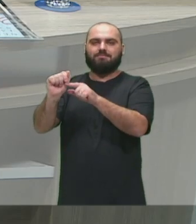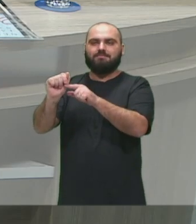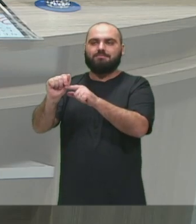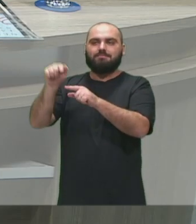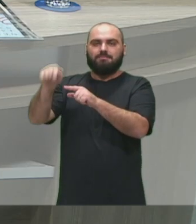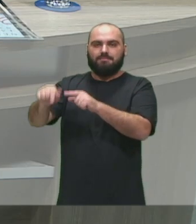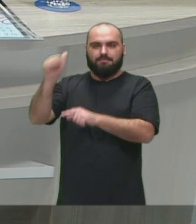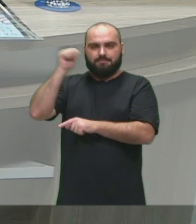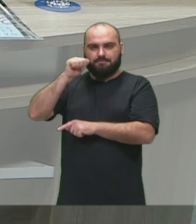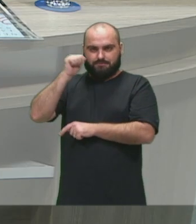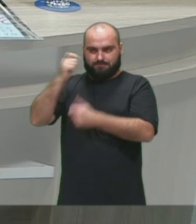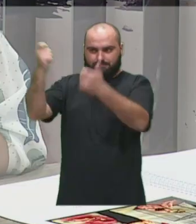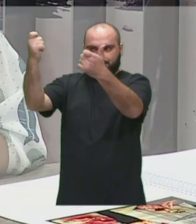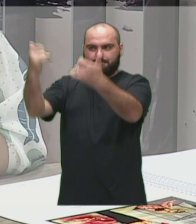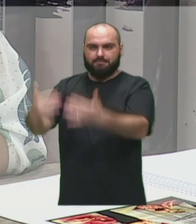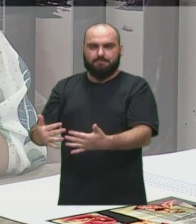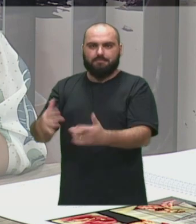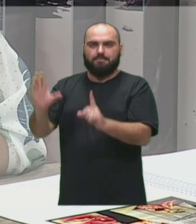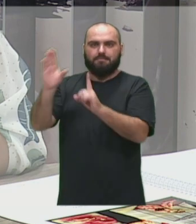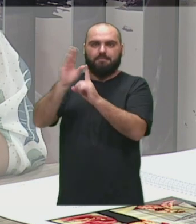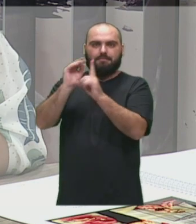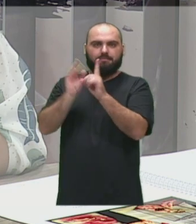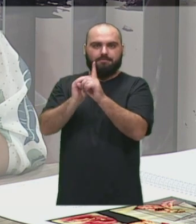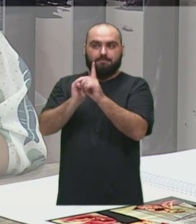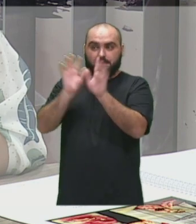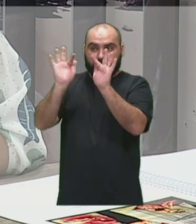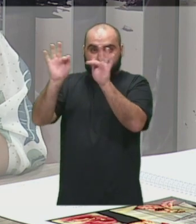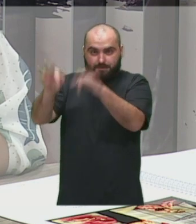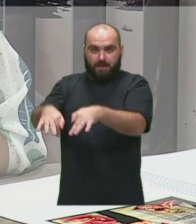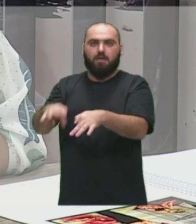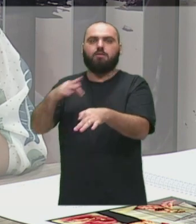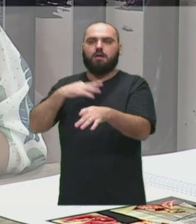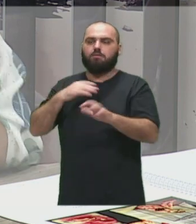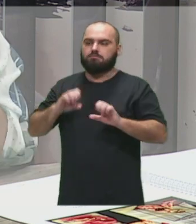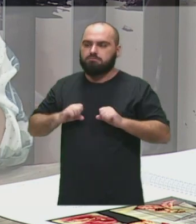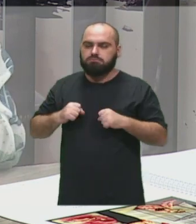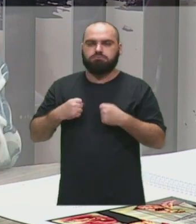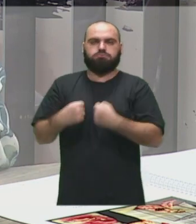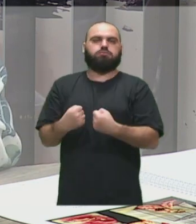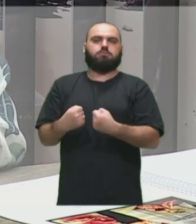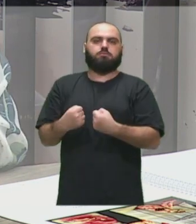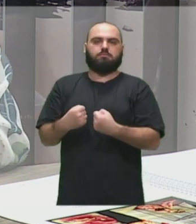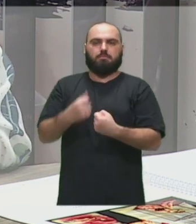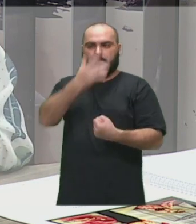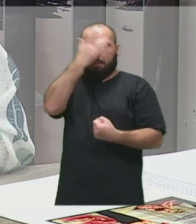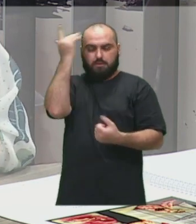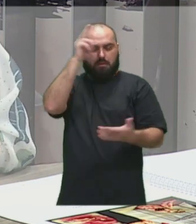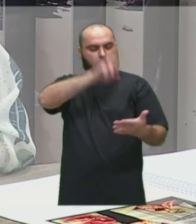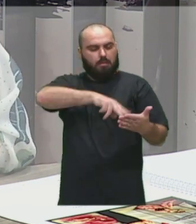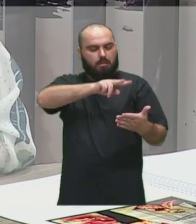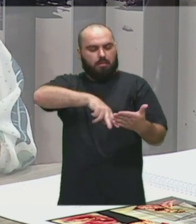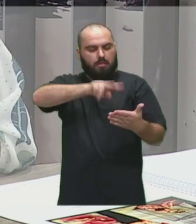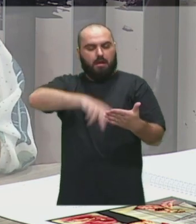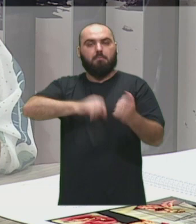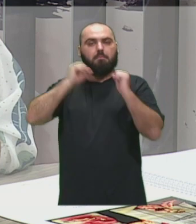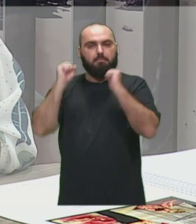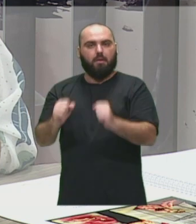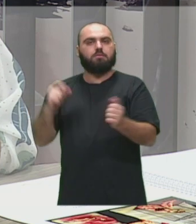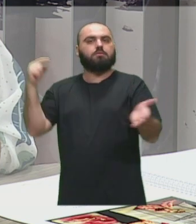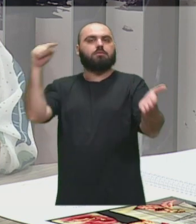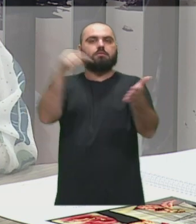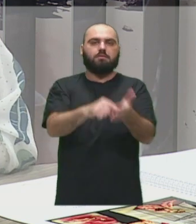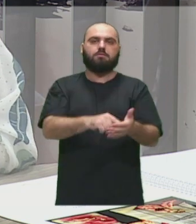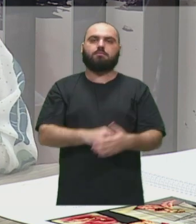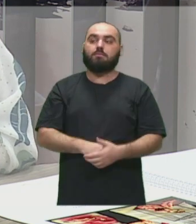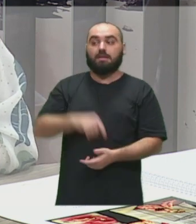aconteceu o abuso. E no final da minha história, eu encorajo as pessoas que estão lendo, que se por acaso passou por isso, possam denunciar. E ali